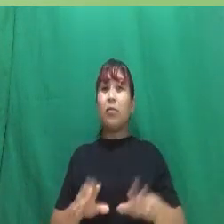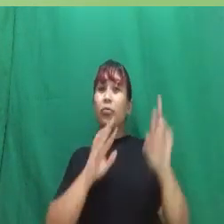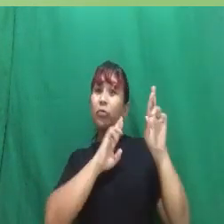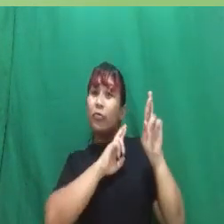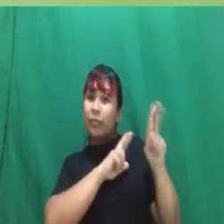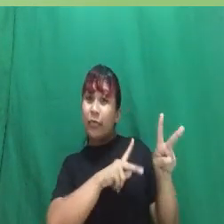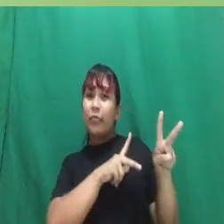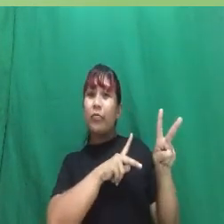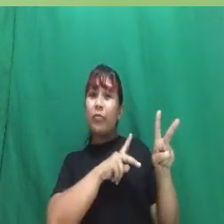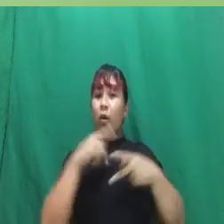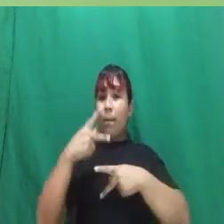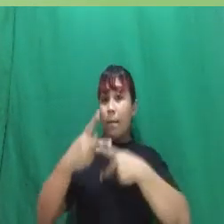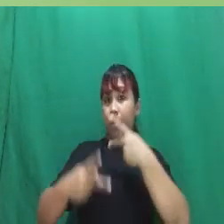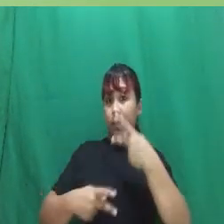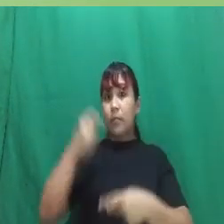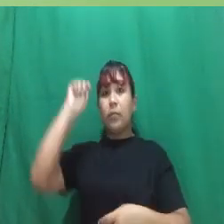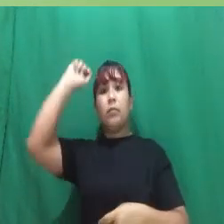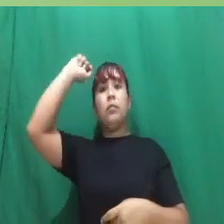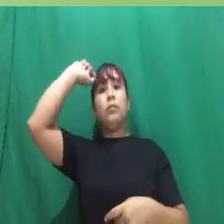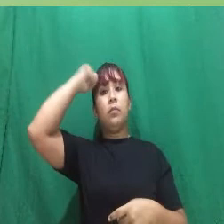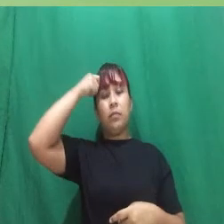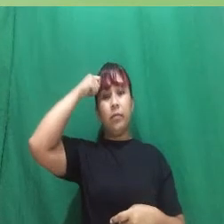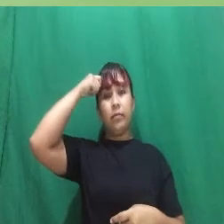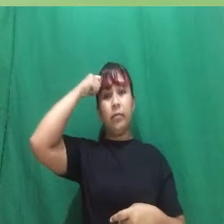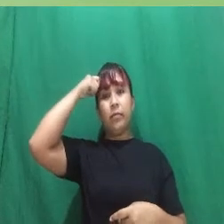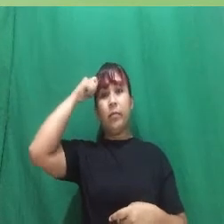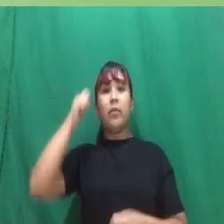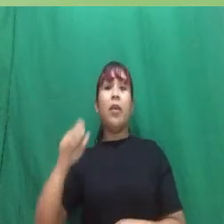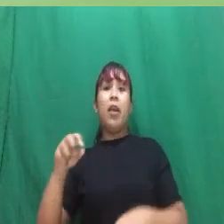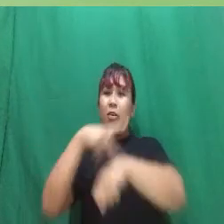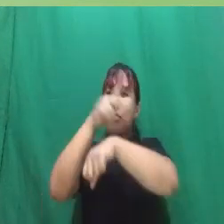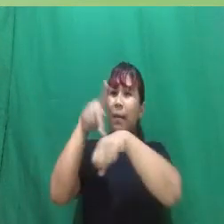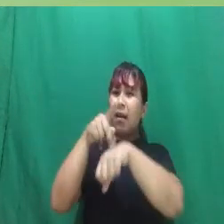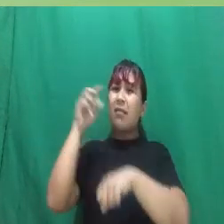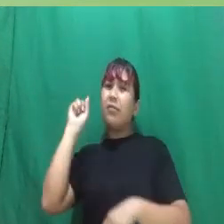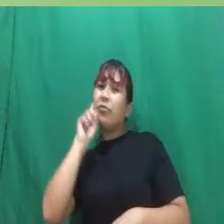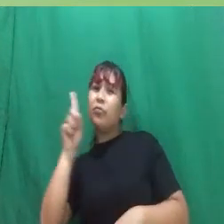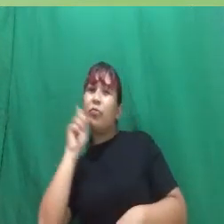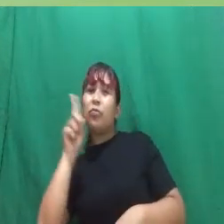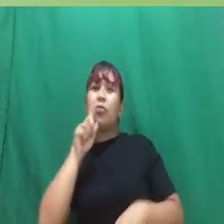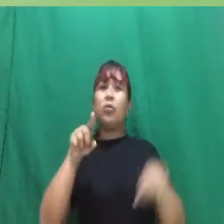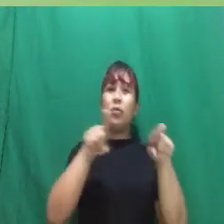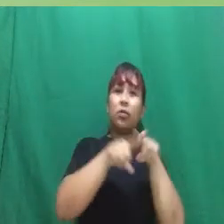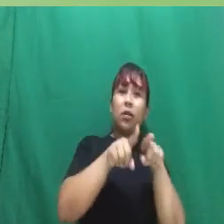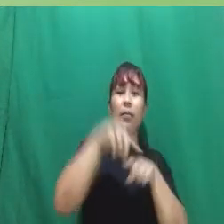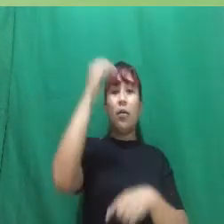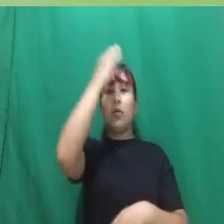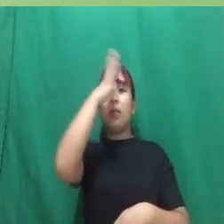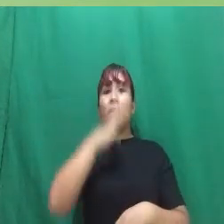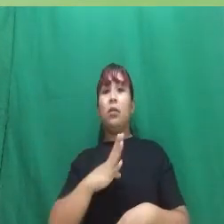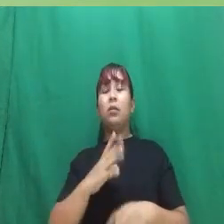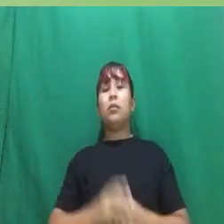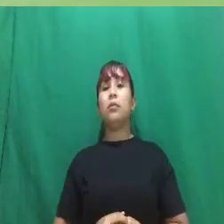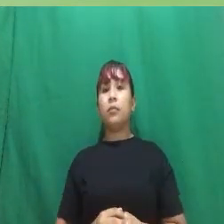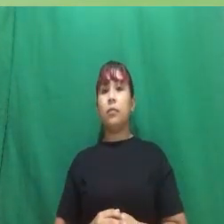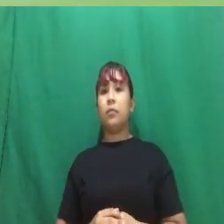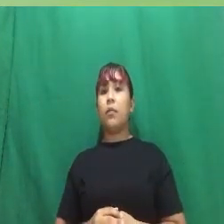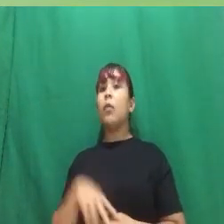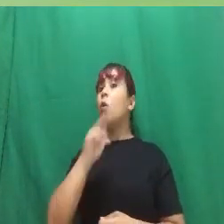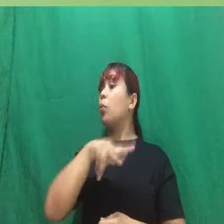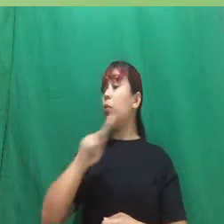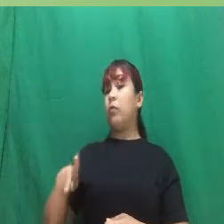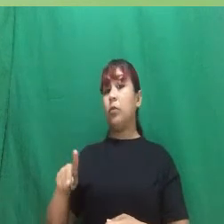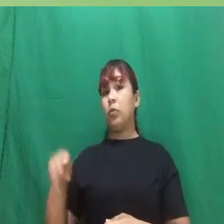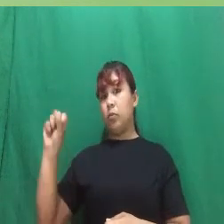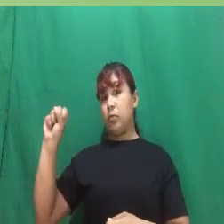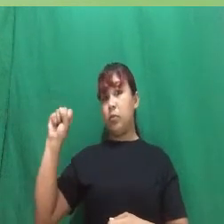Evaristo, Abdias do Nascimento, tantos e tantos outros que trabalham essa temática, né? O Du